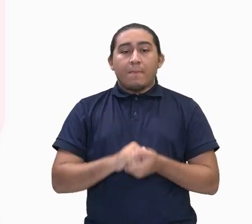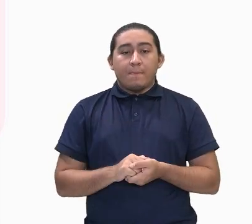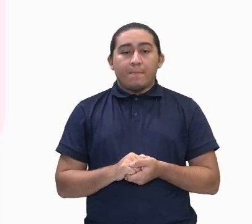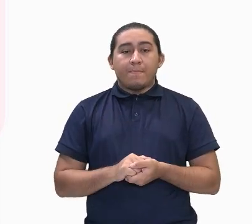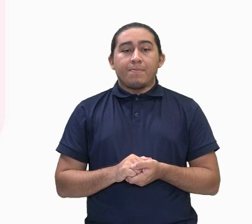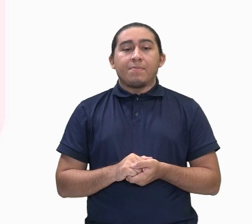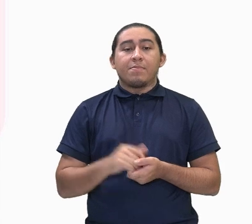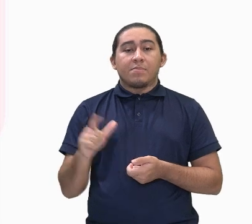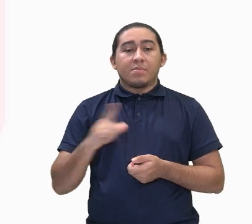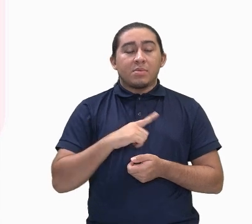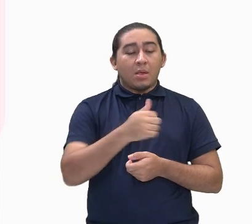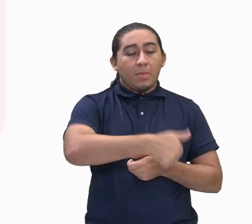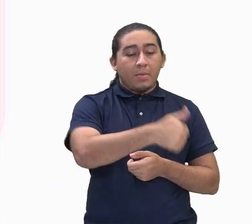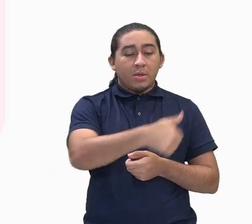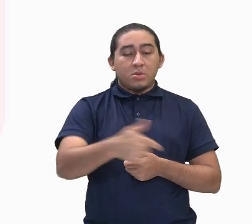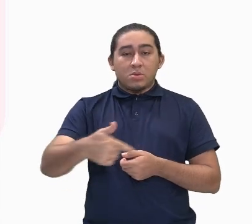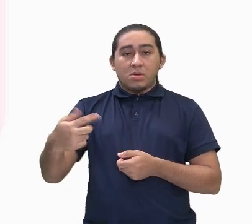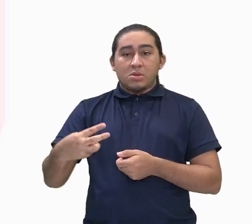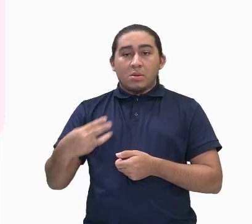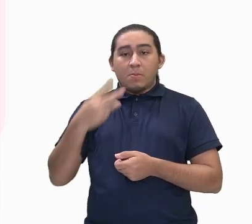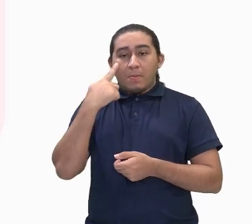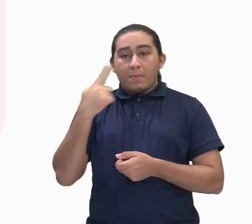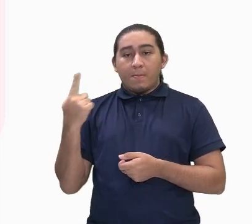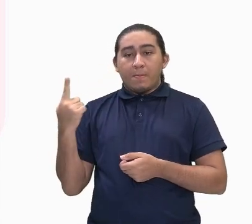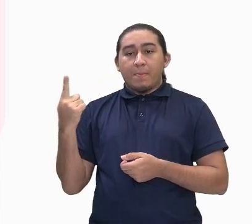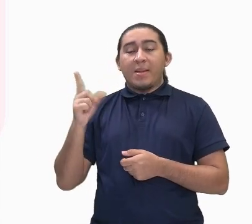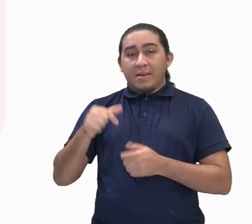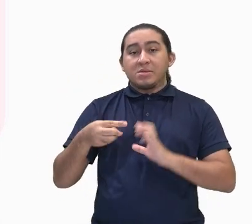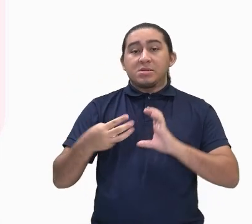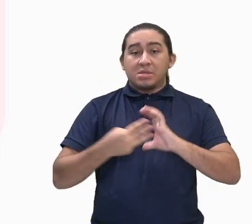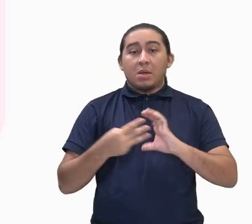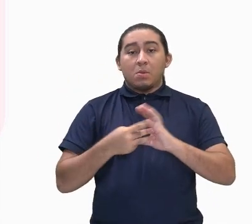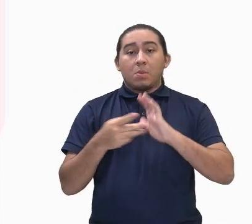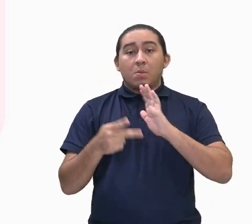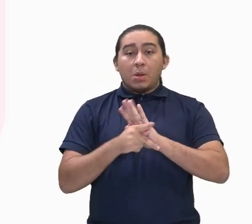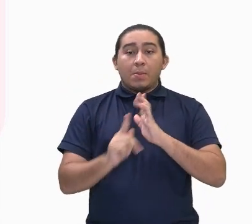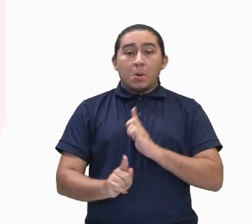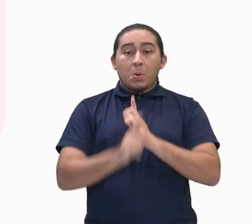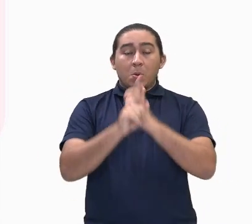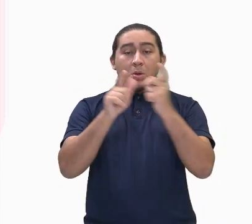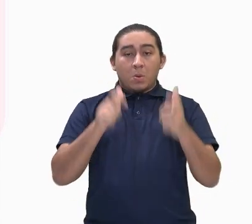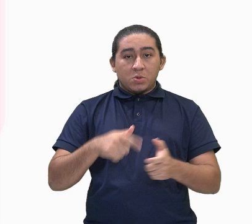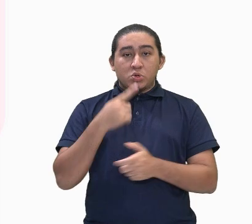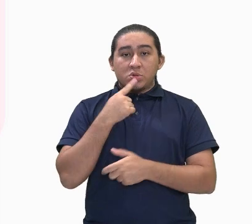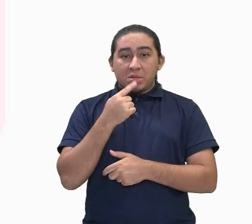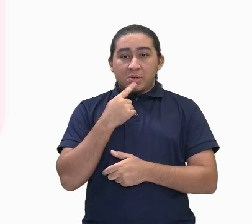as hemácias e os leucócitos, né? São células aí encontradas no sangue.